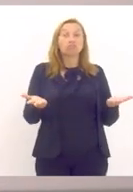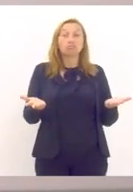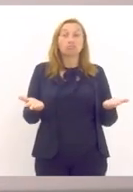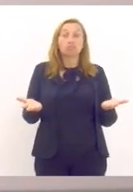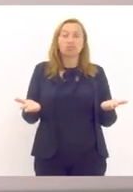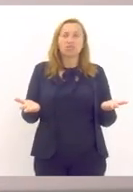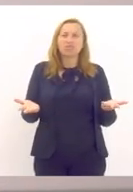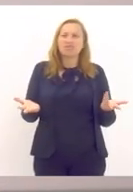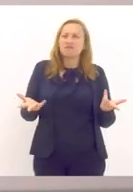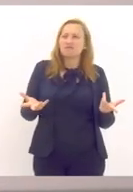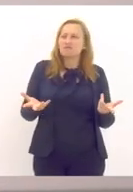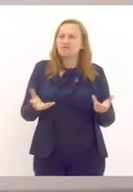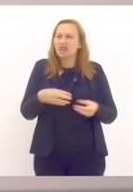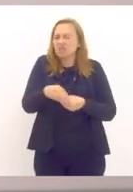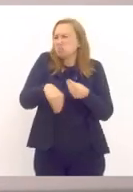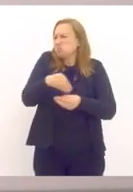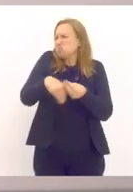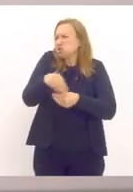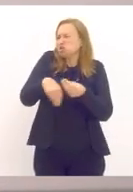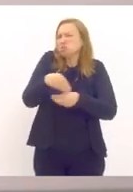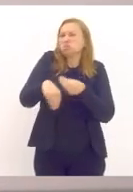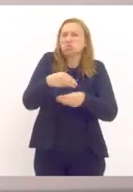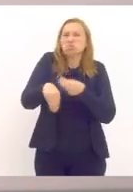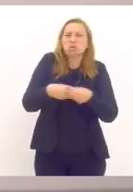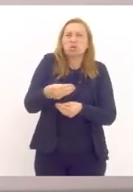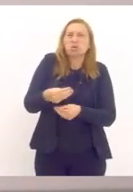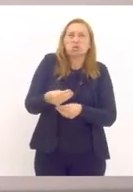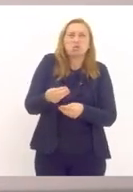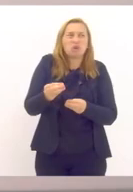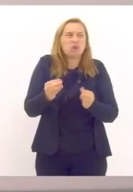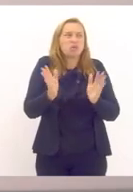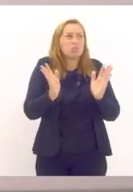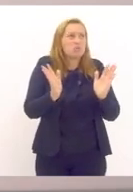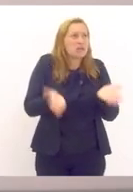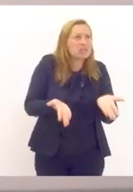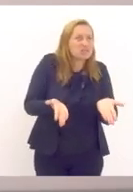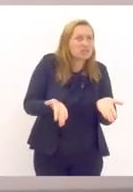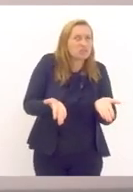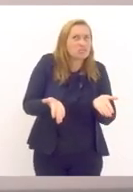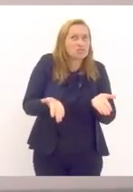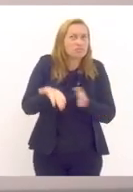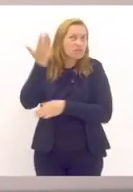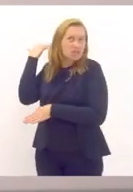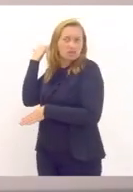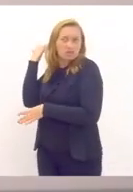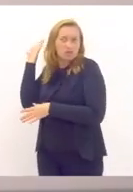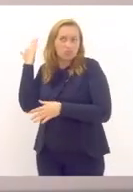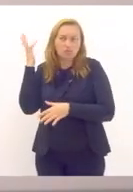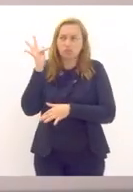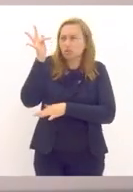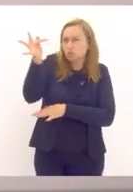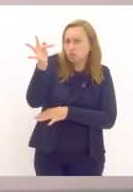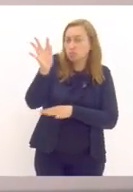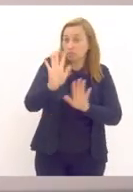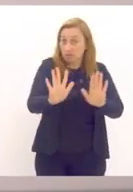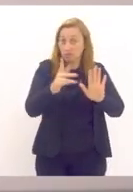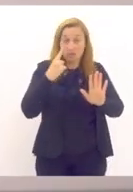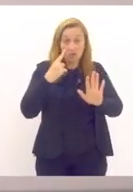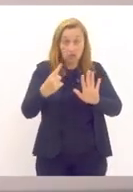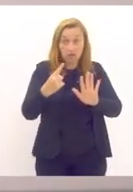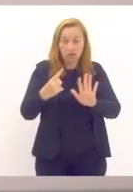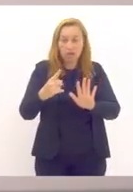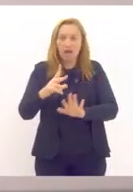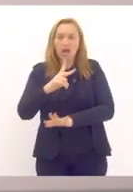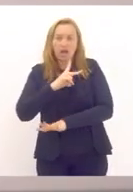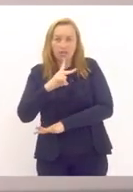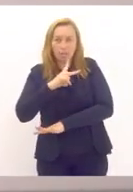numa salada de números do passado com o presente, com o futuro. Então, veja, a própria LRF ela tem um dispositivo que